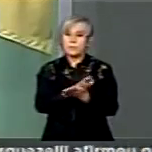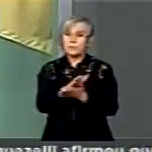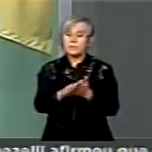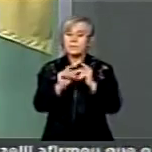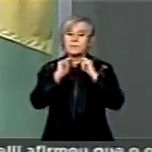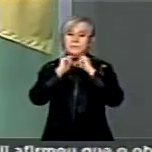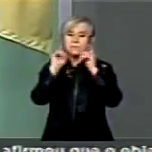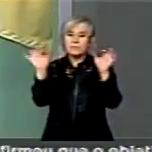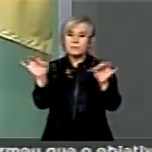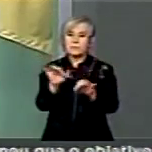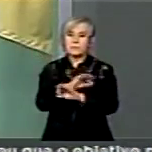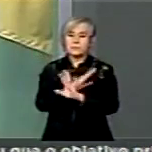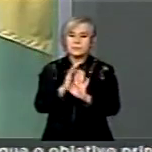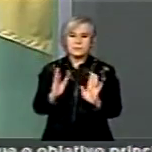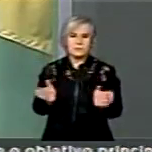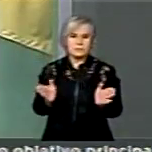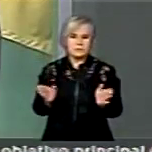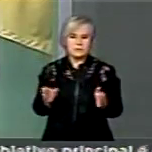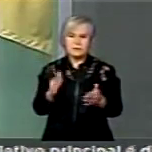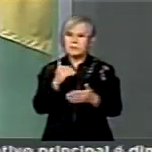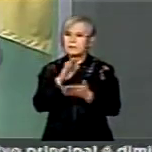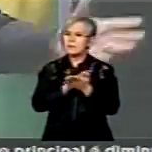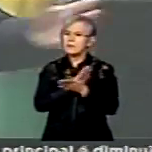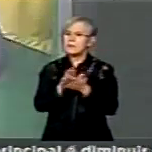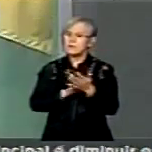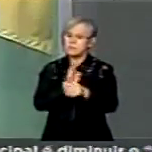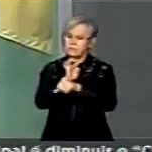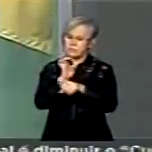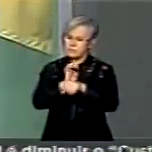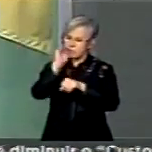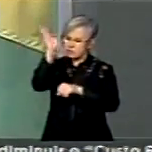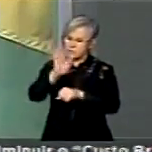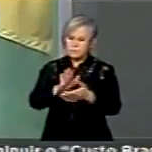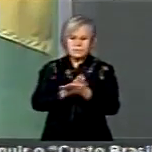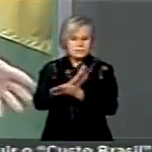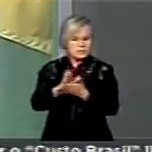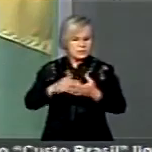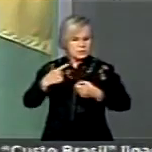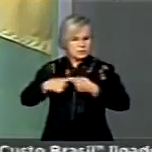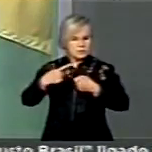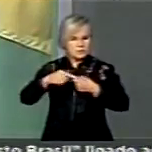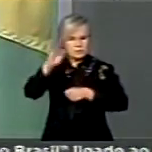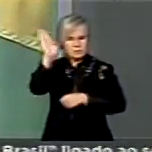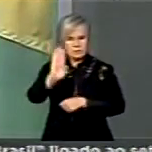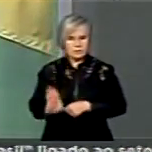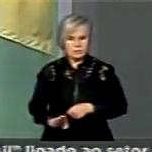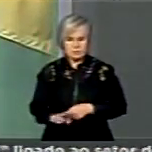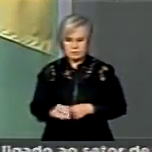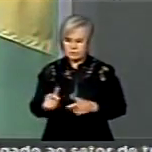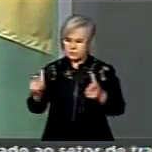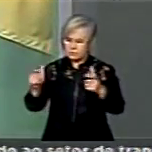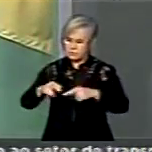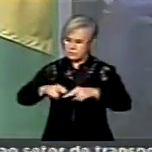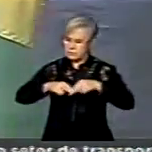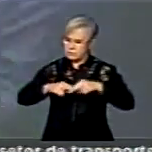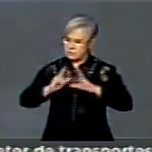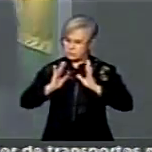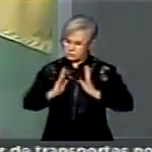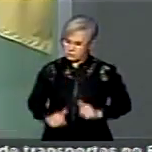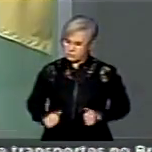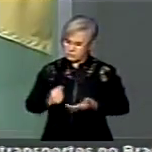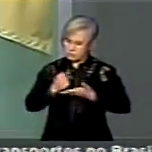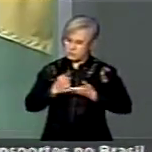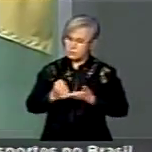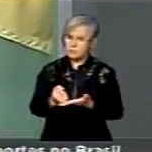à efetividade. Em nenhum estado do Brasil, em nenhuma cidade do Brasil, os PACs de saneamento básico, de esgotamento